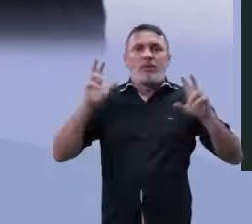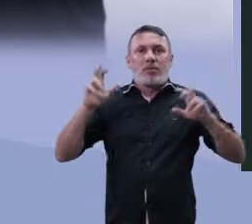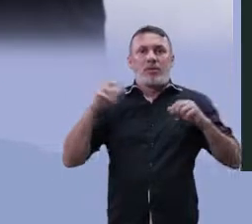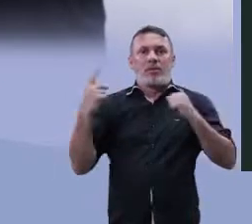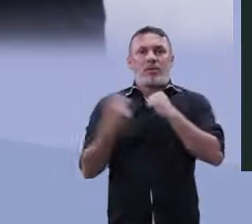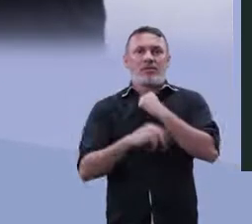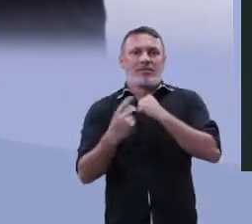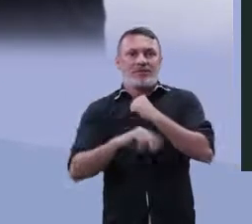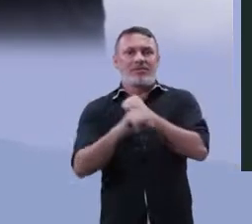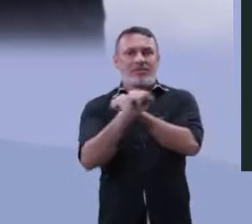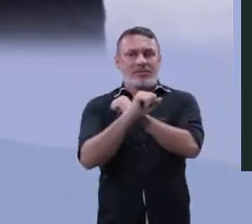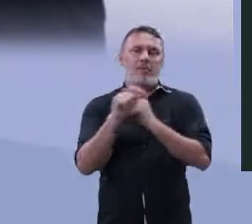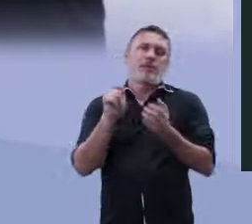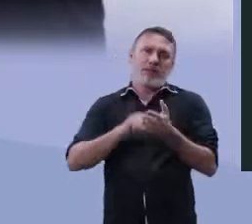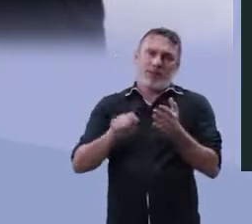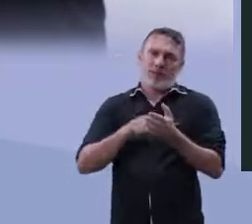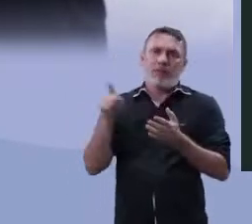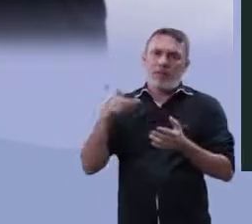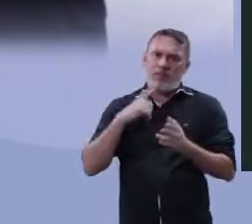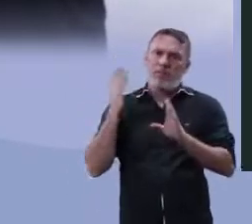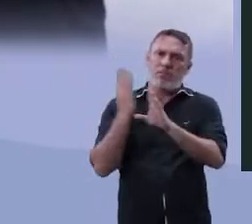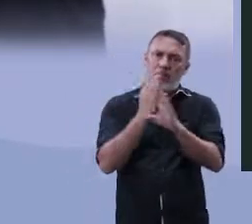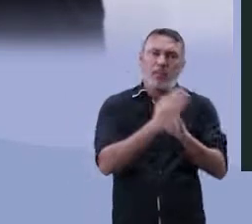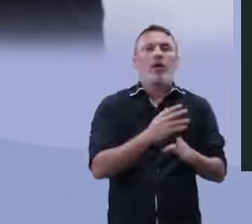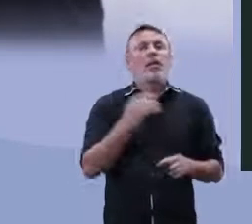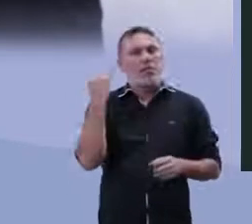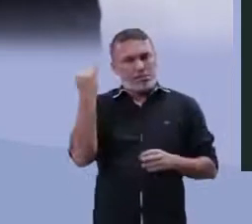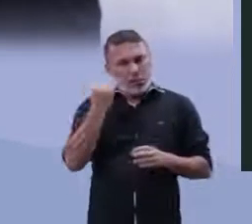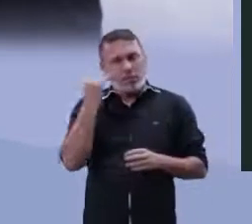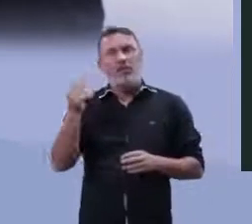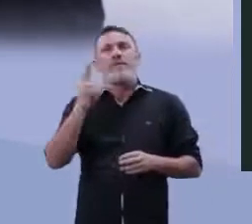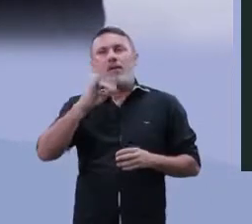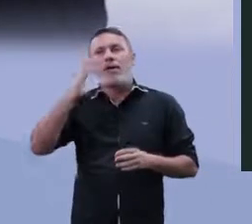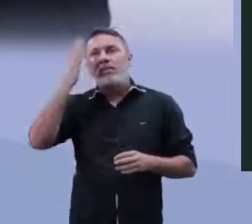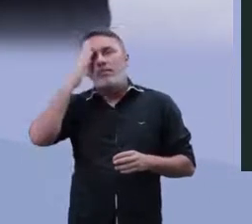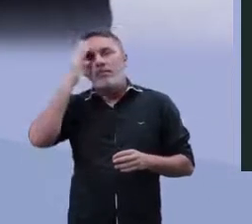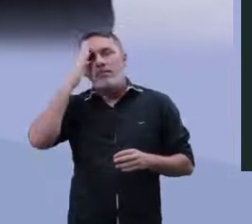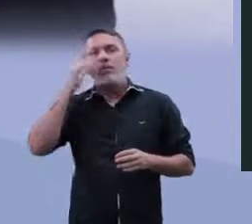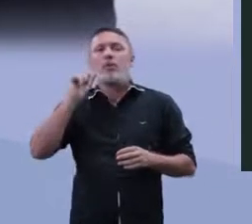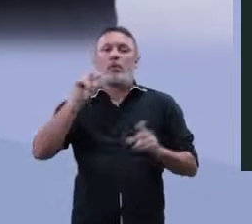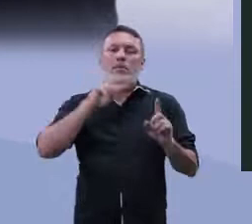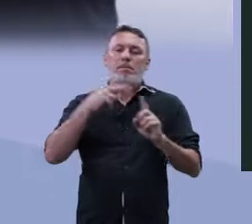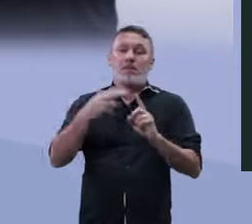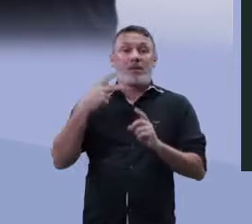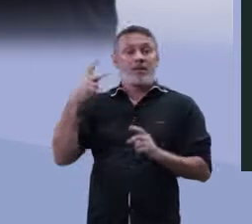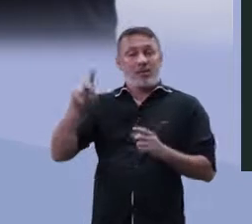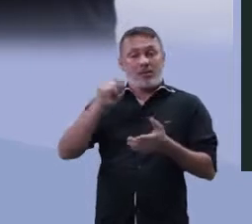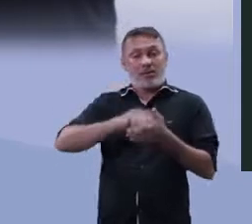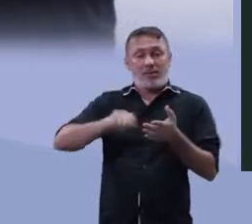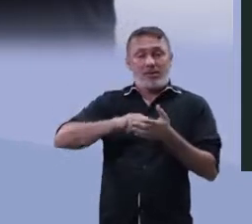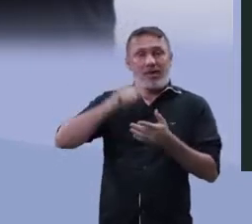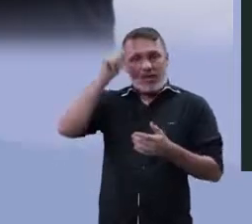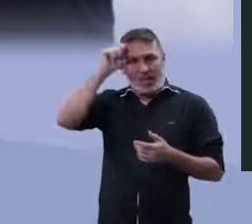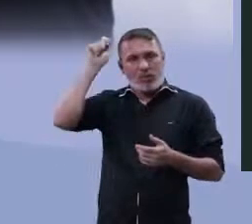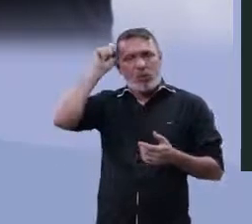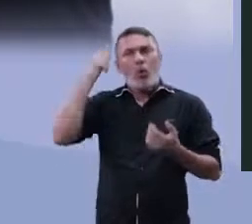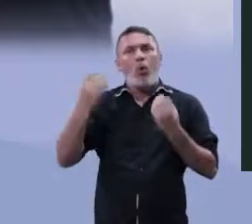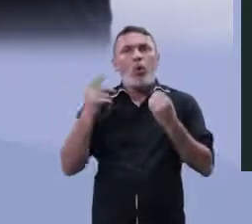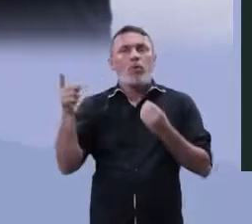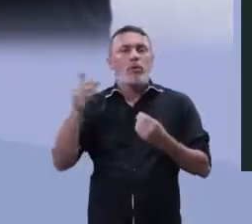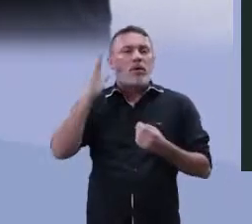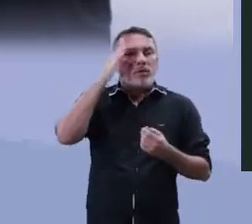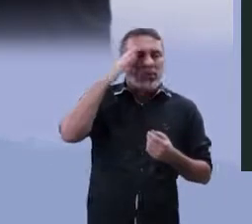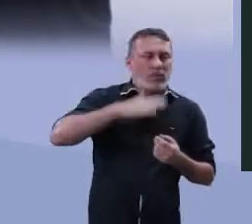um elemento crucial na obra freiriana, né, para a gente entender, né, na perspectiva do Gilberto Freire como é